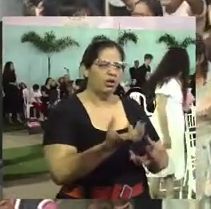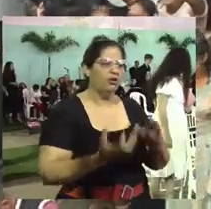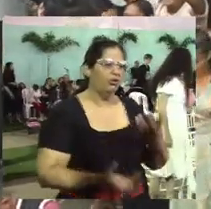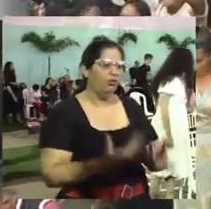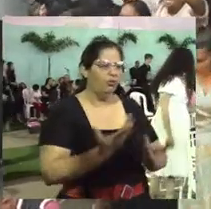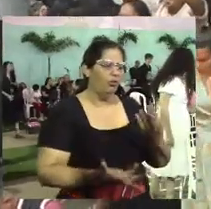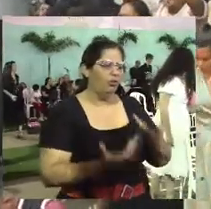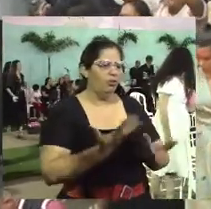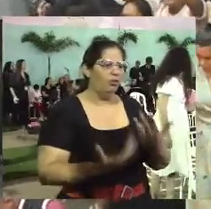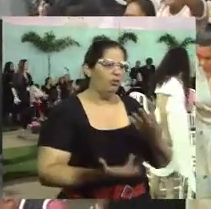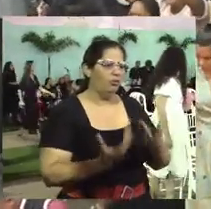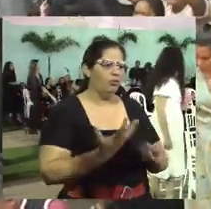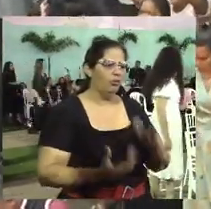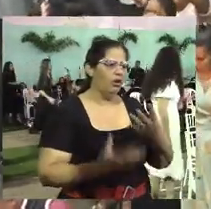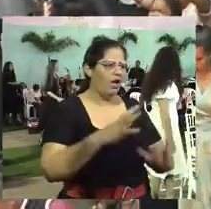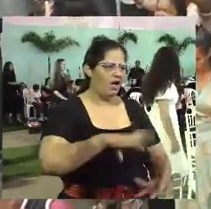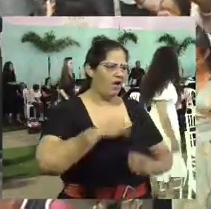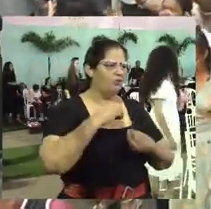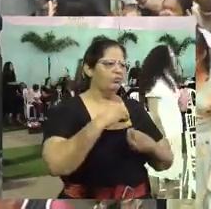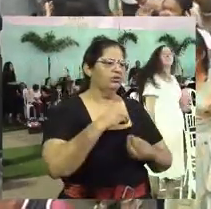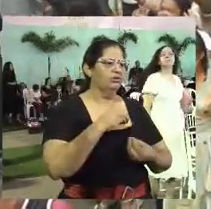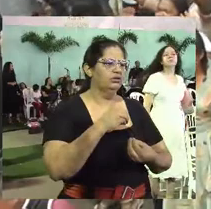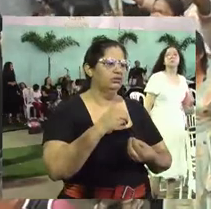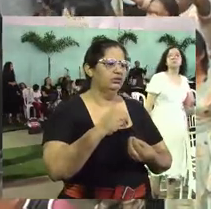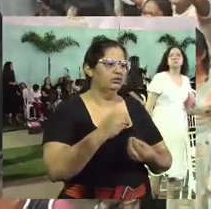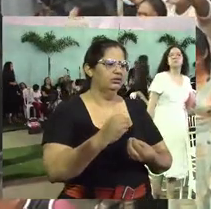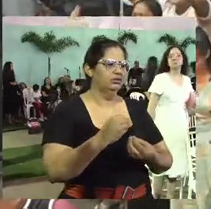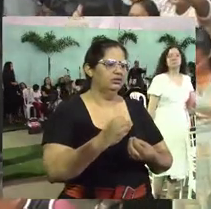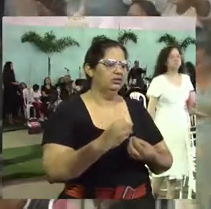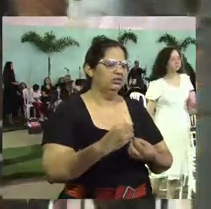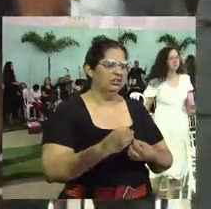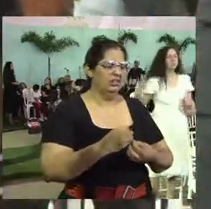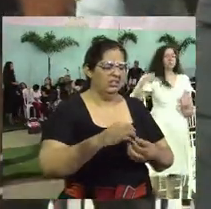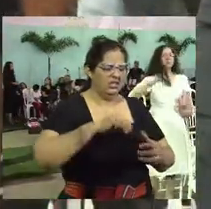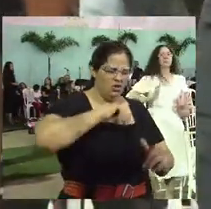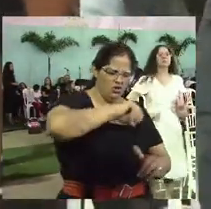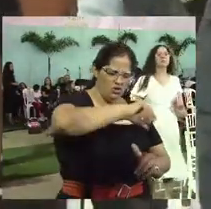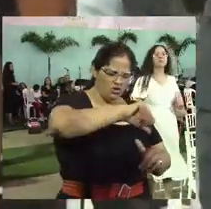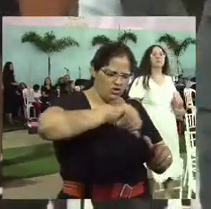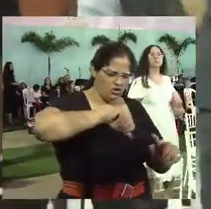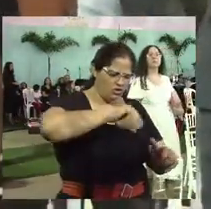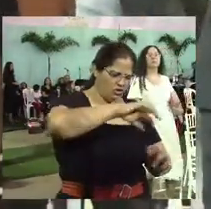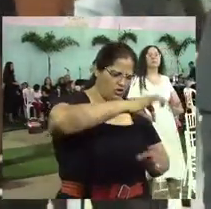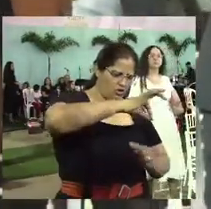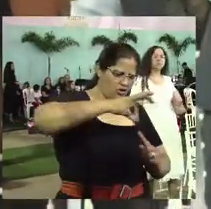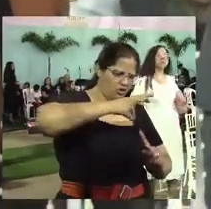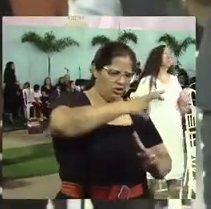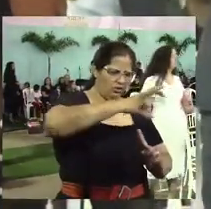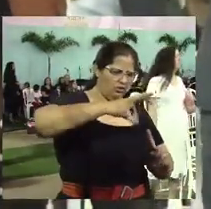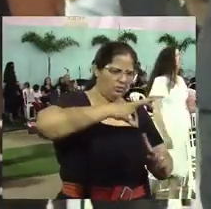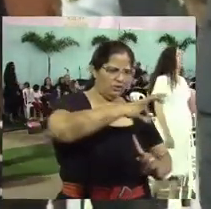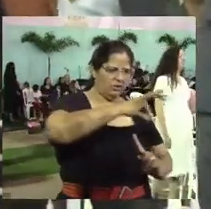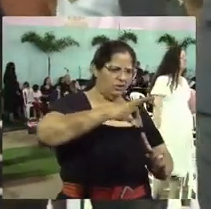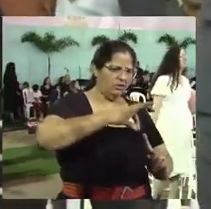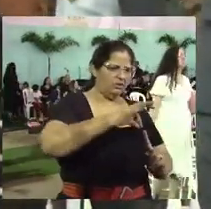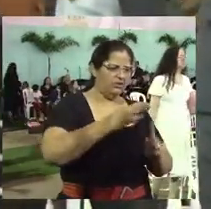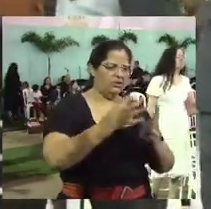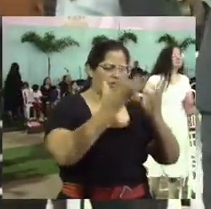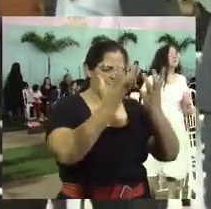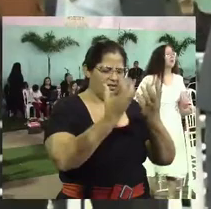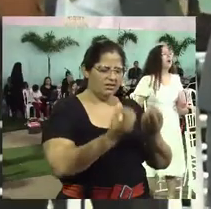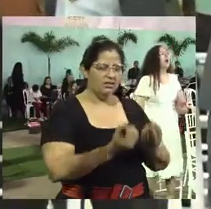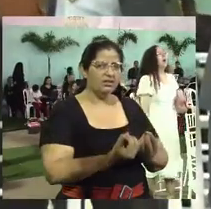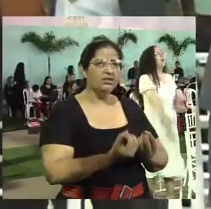ganhar almas precisa ganhar almas ser cheio de Espírito Santo receba de Deus agora